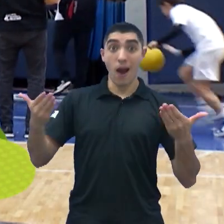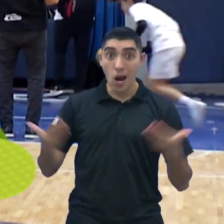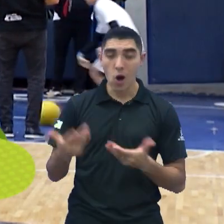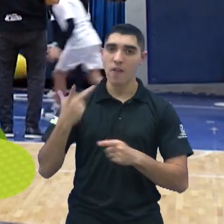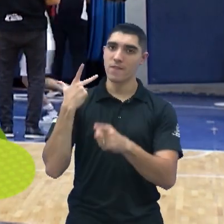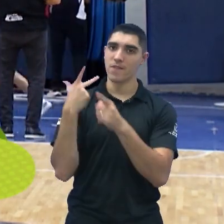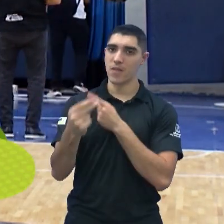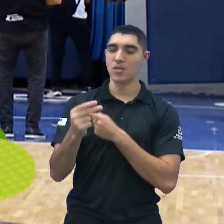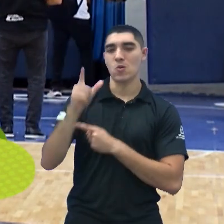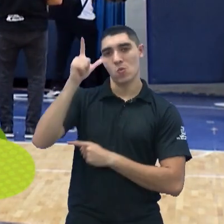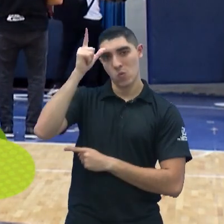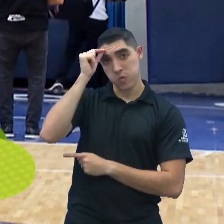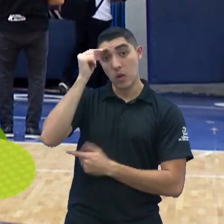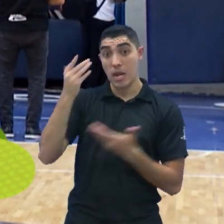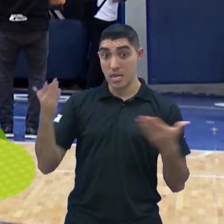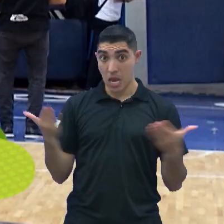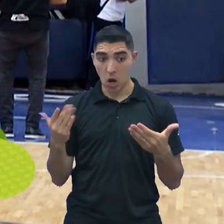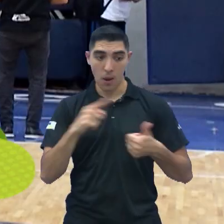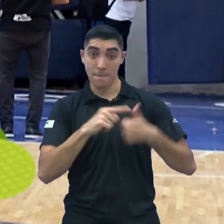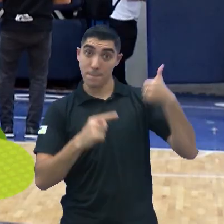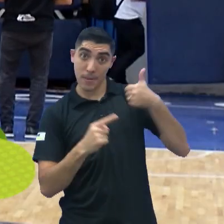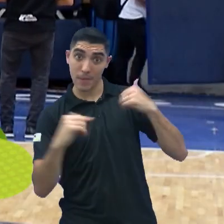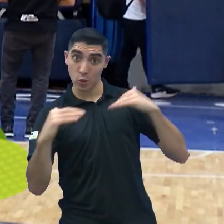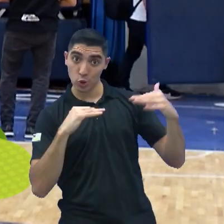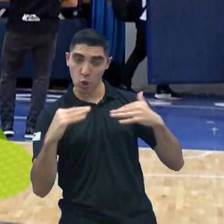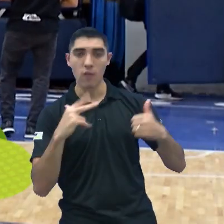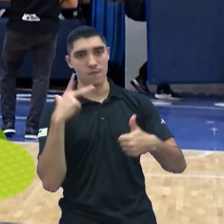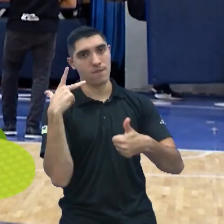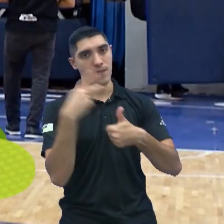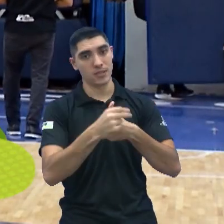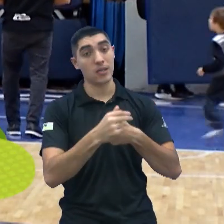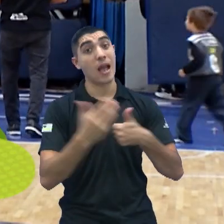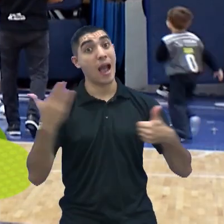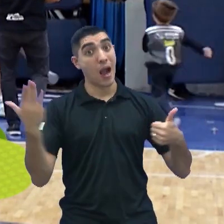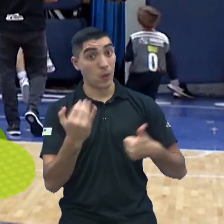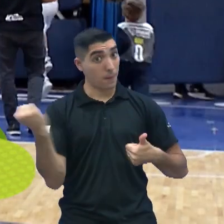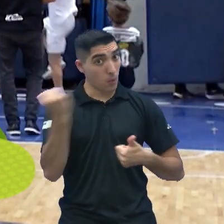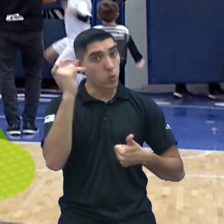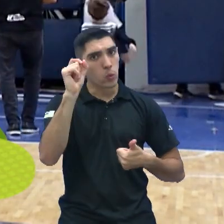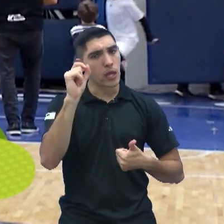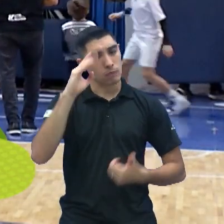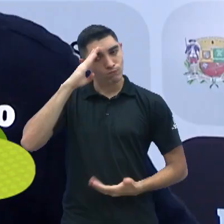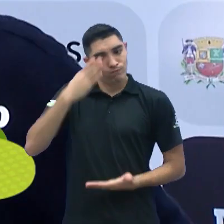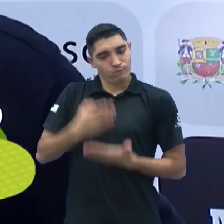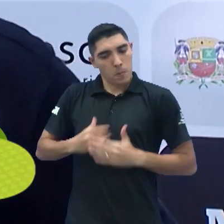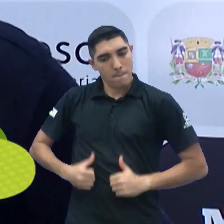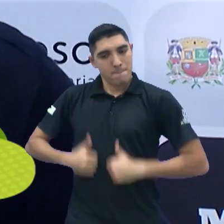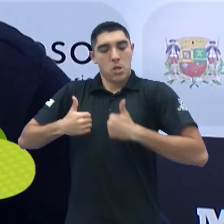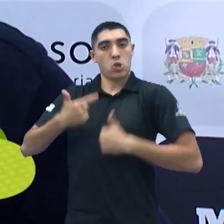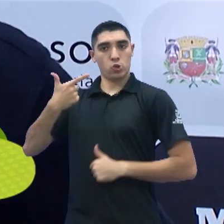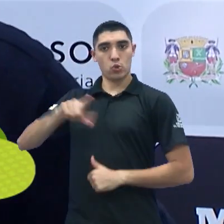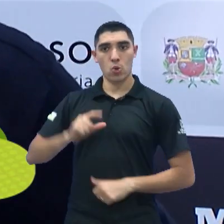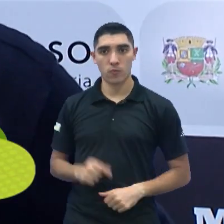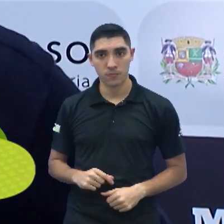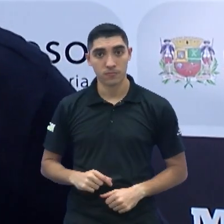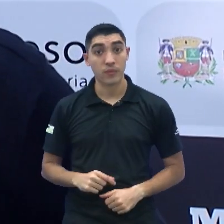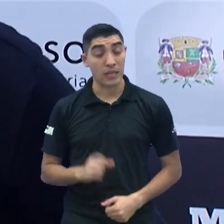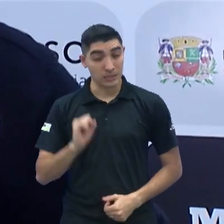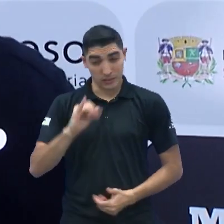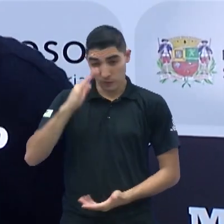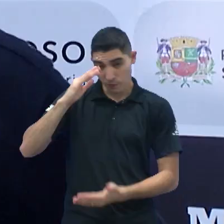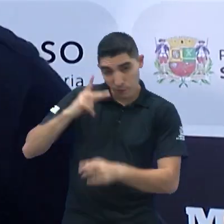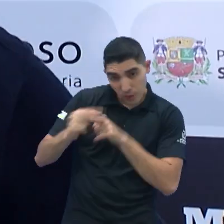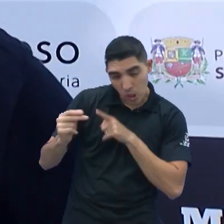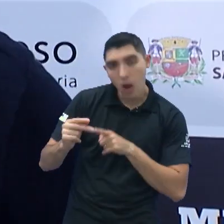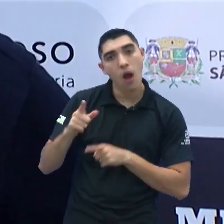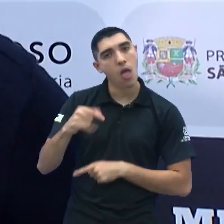de realinhamento com vitória. Importante para recuperar a confiança do grupo. Qualquer vitória dá moral, é importantíssimo,